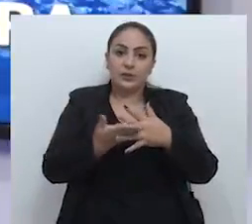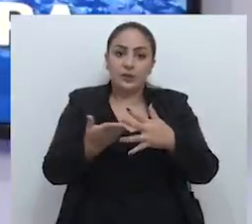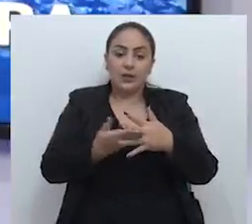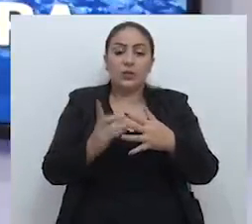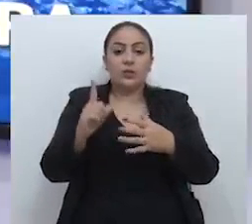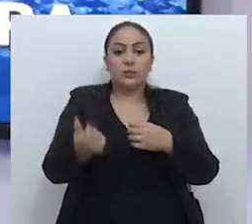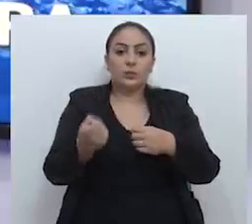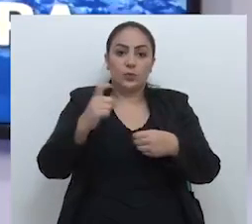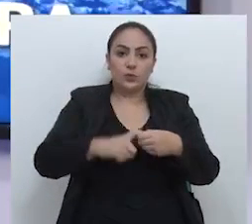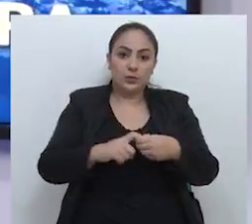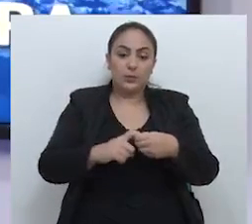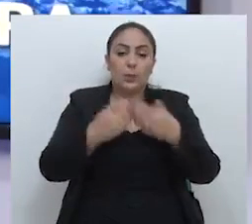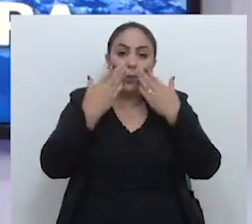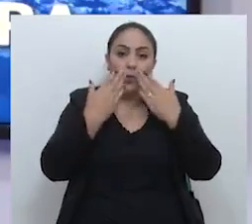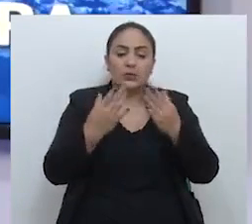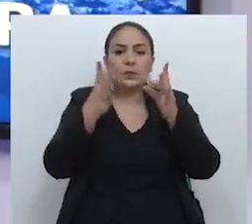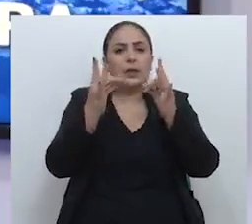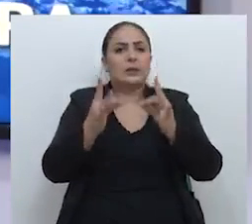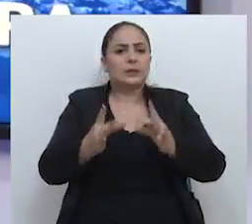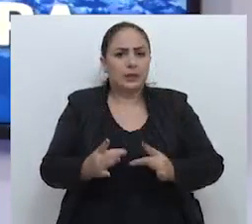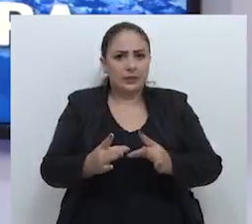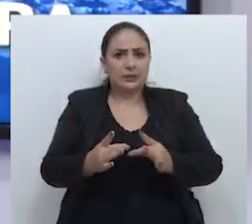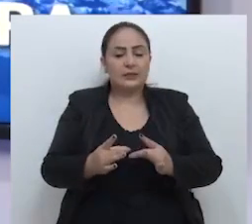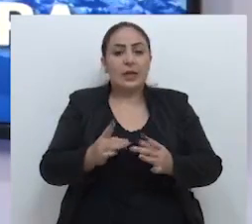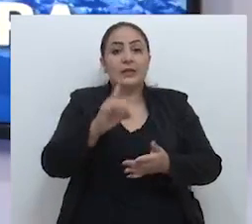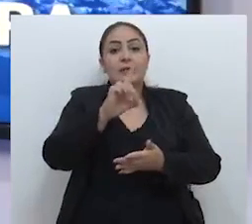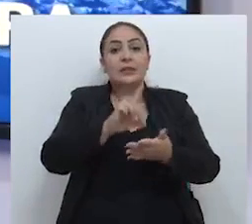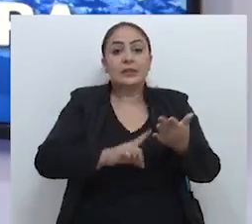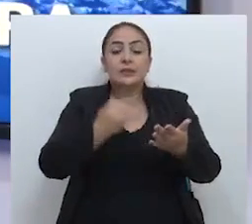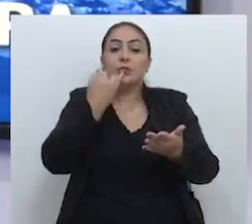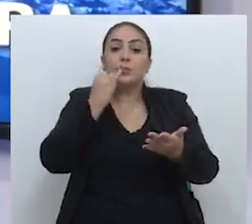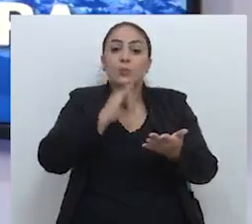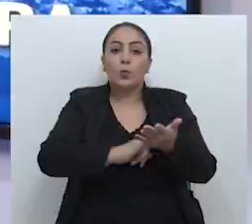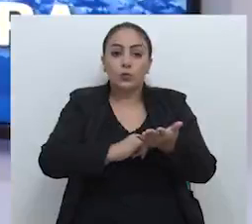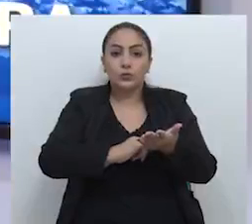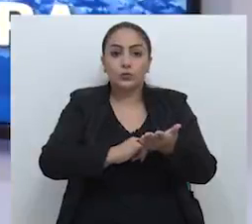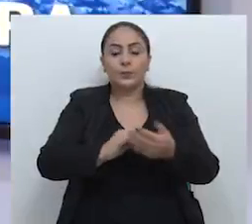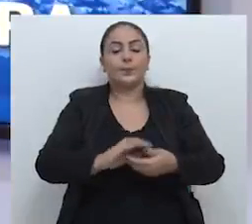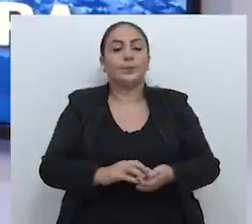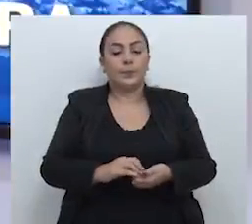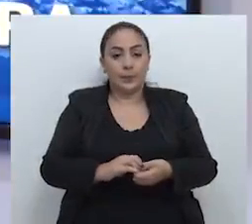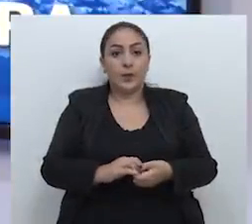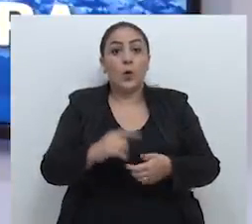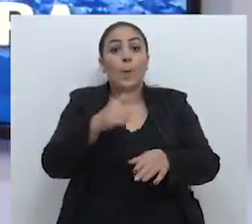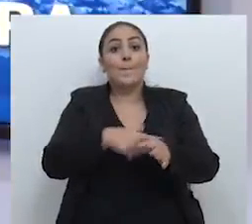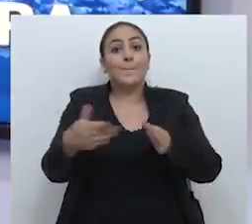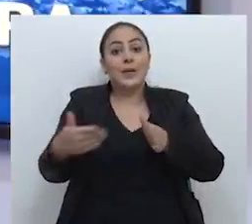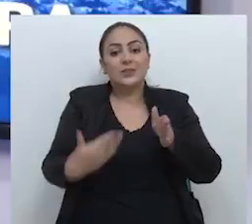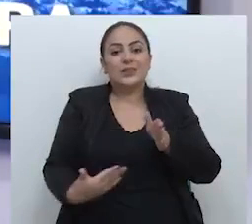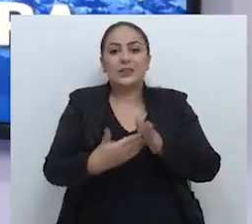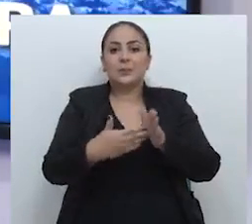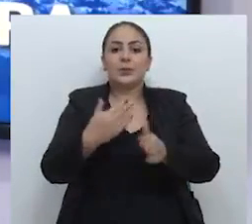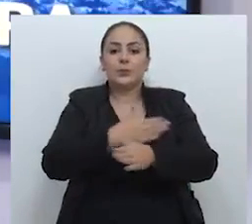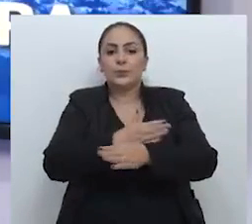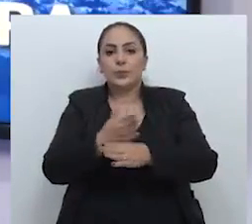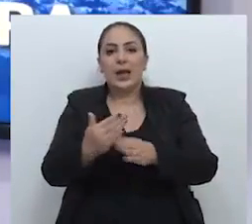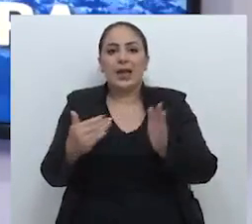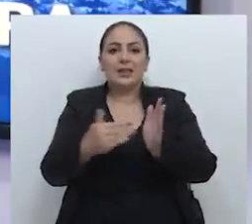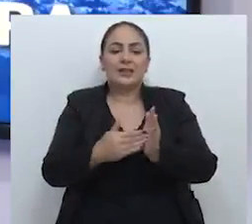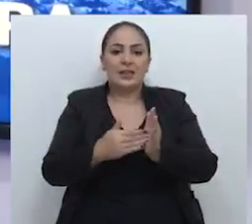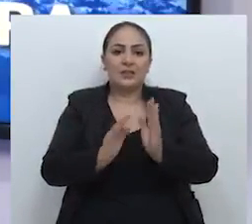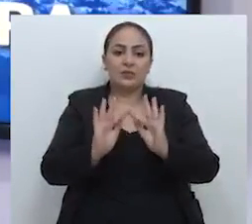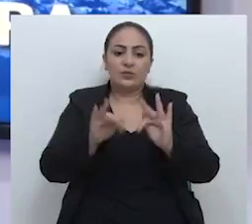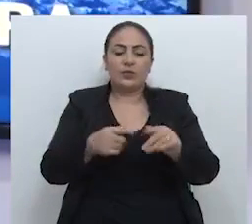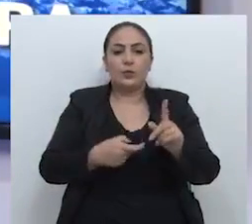para o intervalo e retornamos apresentando os detalhes da declaração do imposto de renda. O prazo limite foi